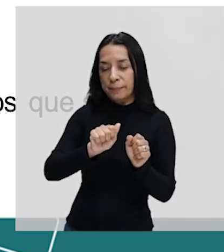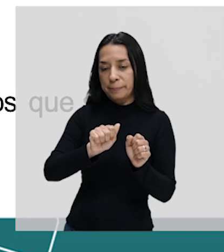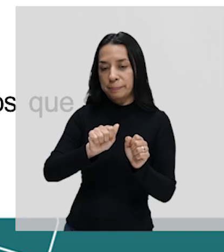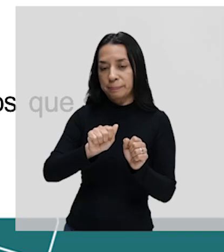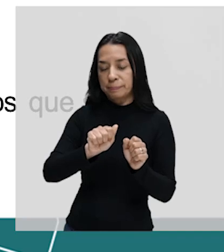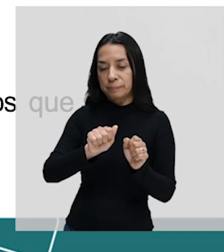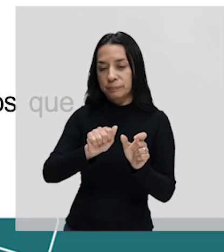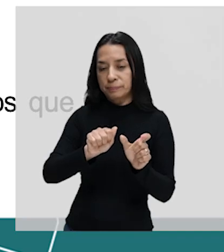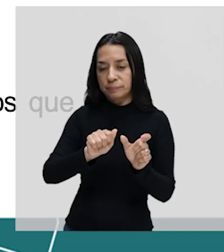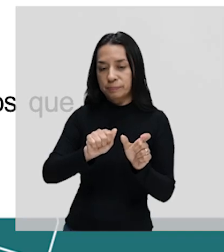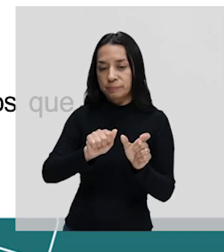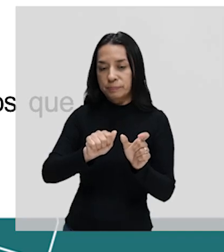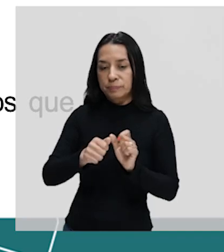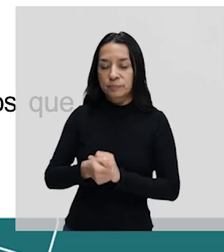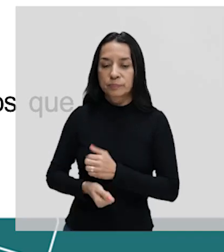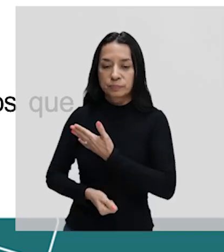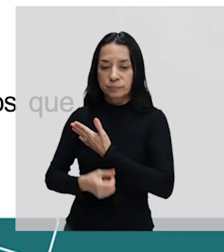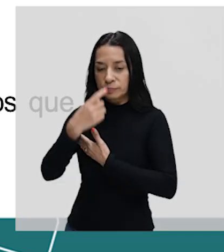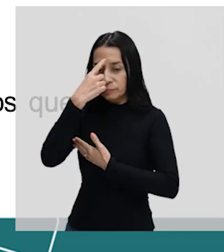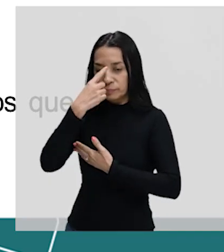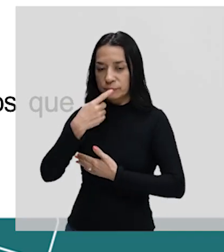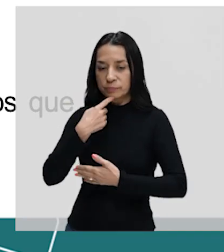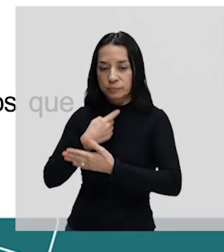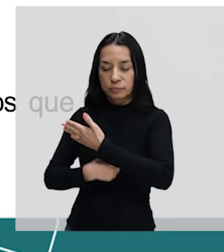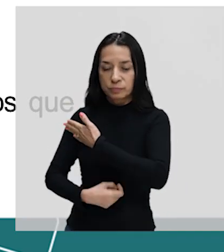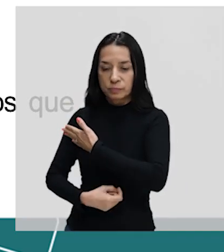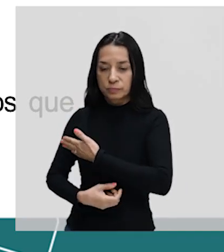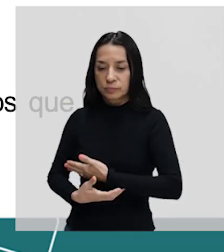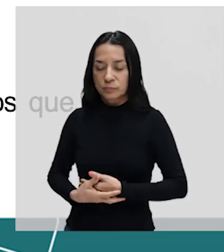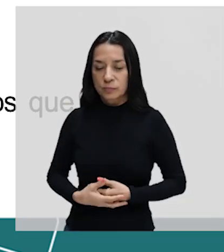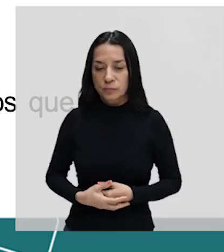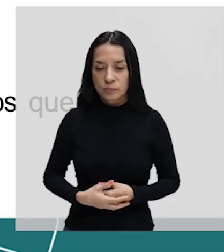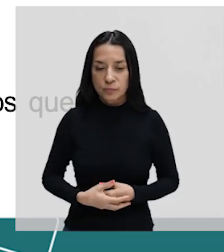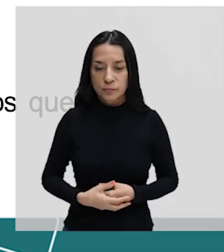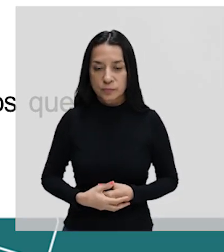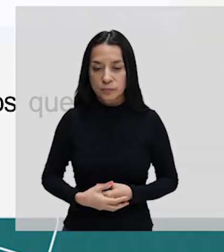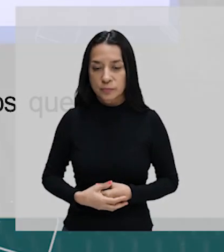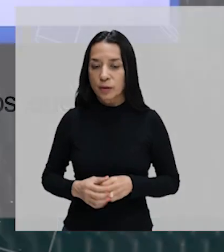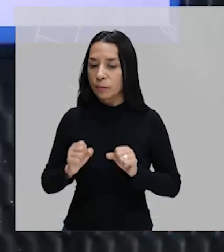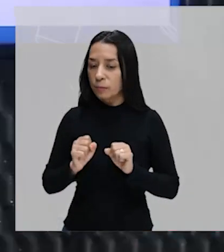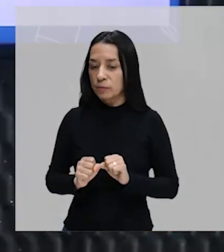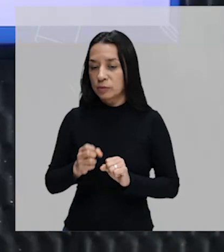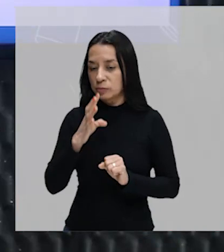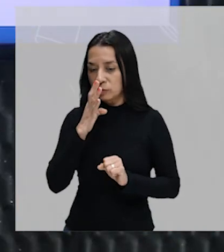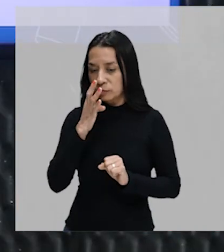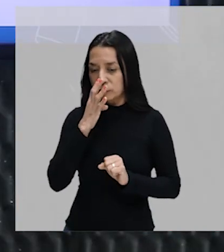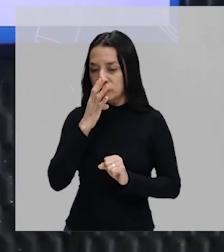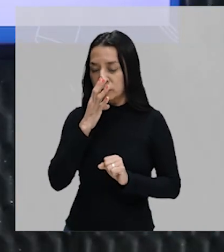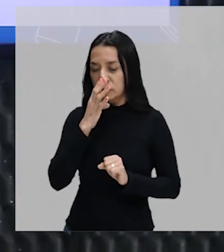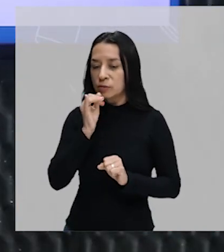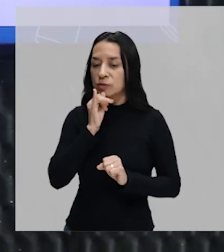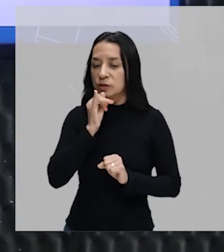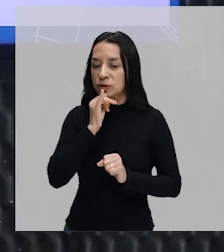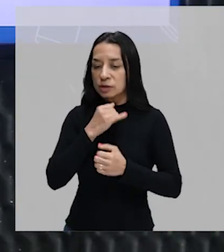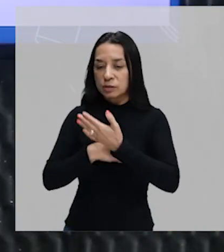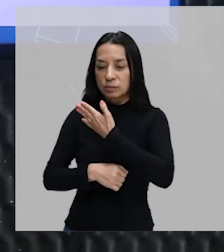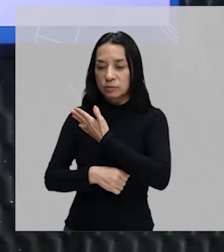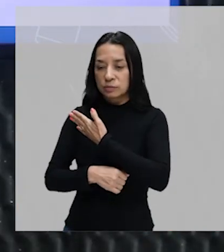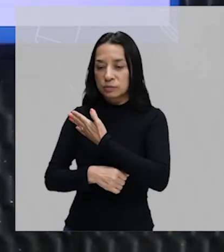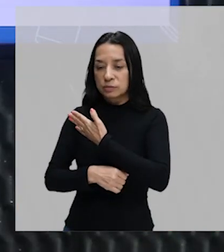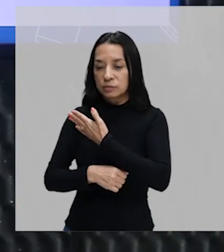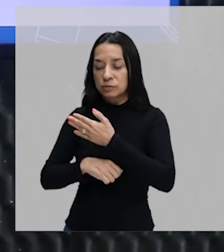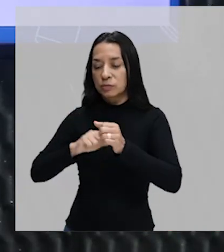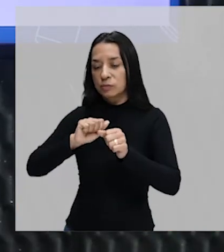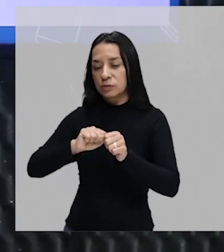Inglês, inglesa. Holandês, holandesa. Como nós podemos observar nos exemplos acima, os